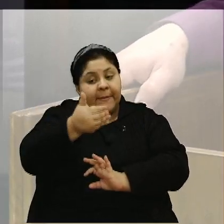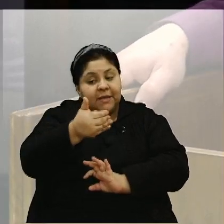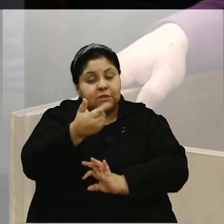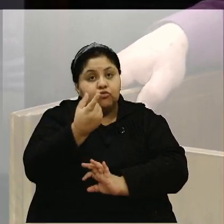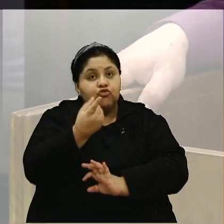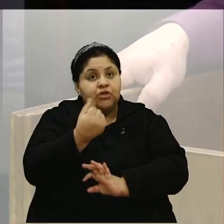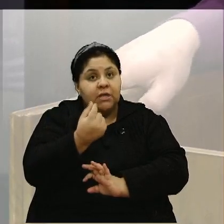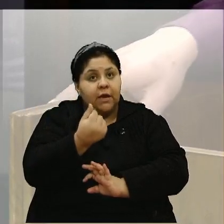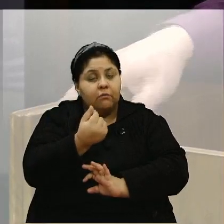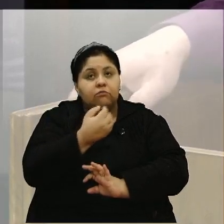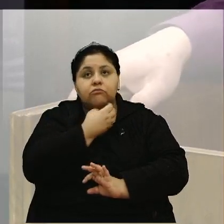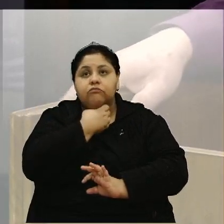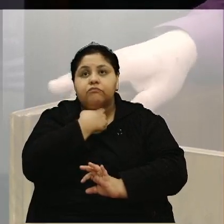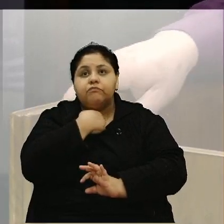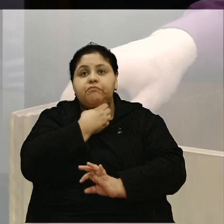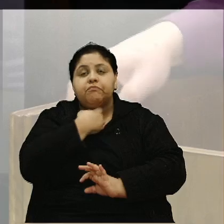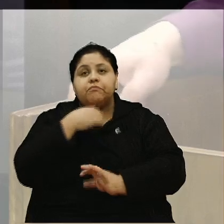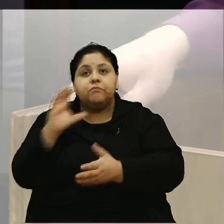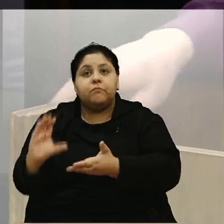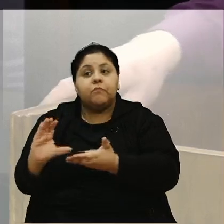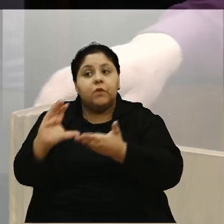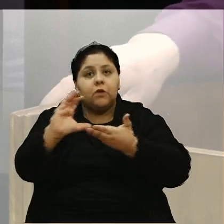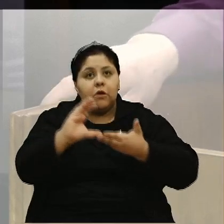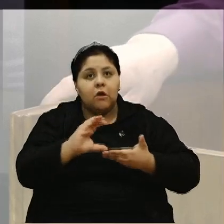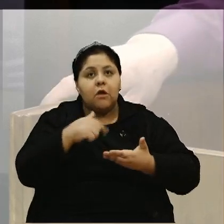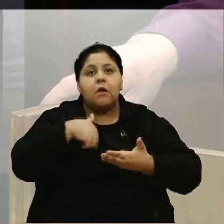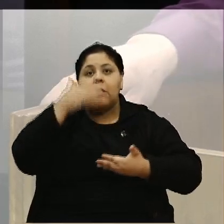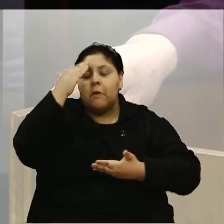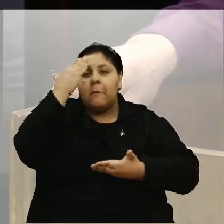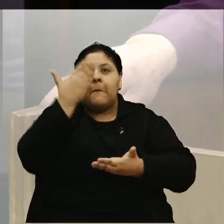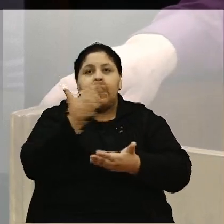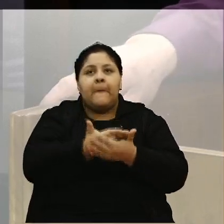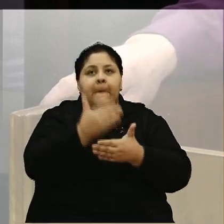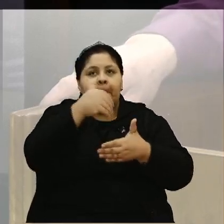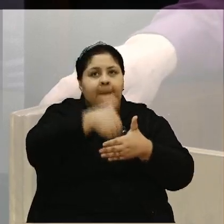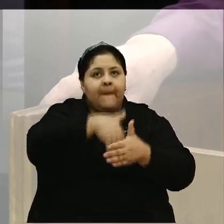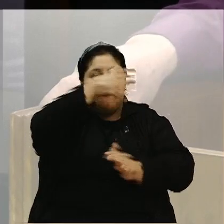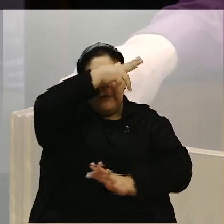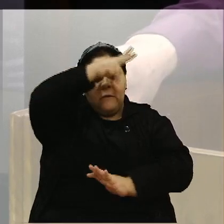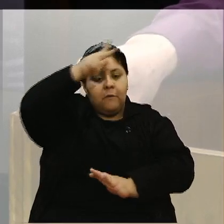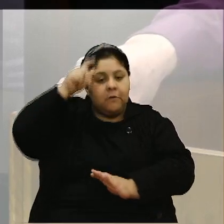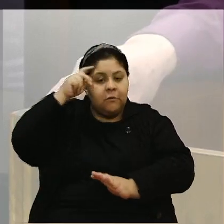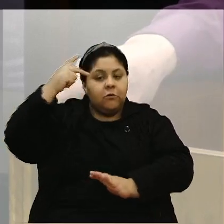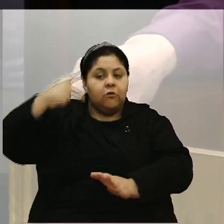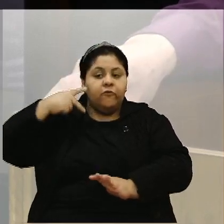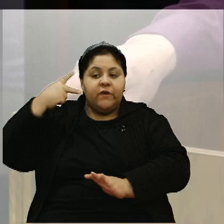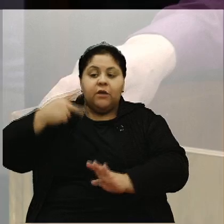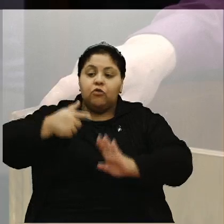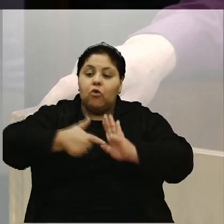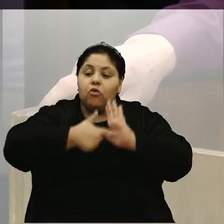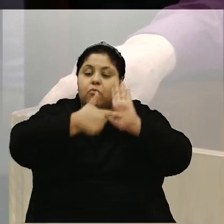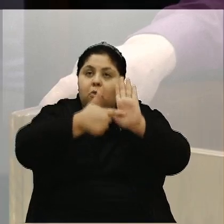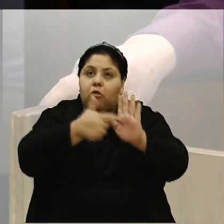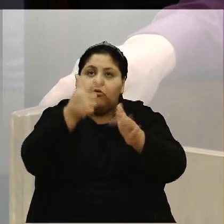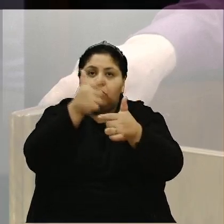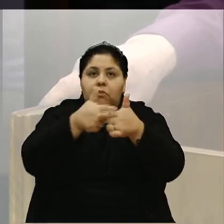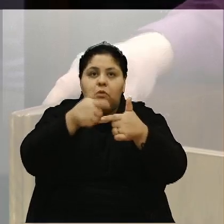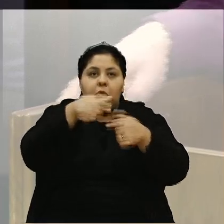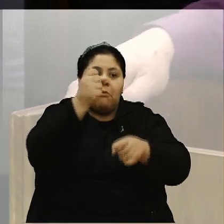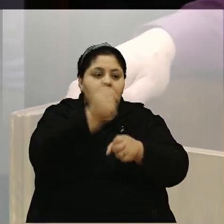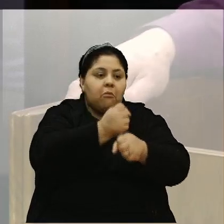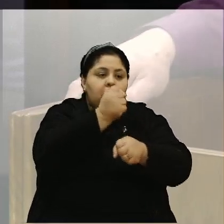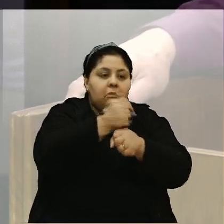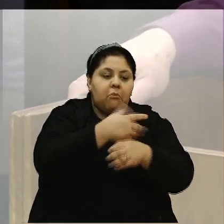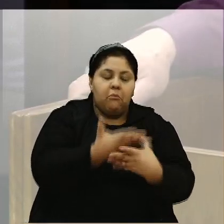financiamento. Então, eu sei que dentro do município, todos os dias, os vereadores mostram de pequenas situações de obra, Corrimão